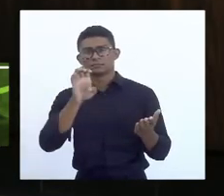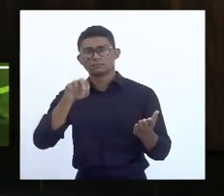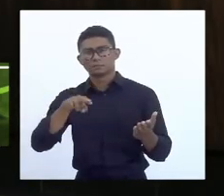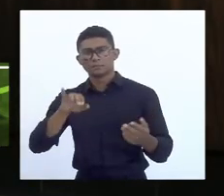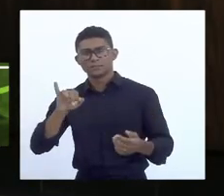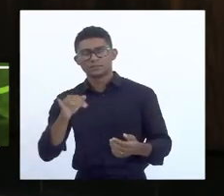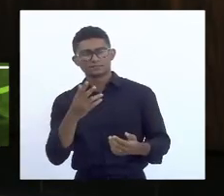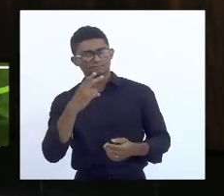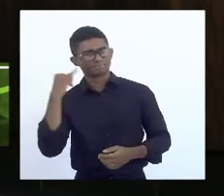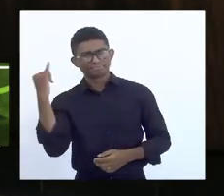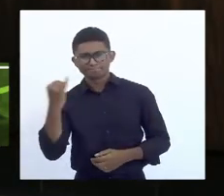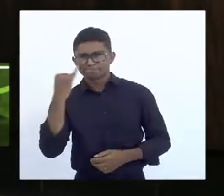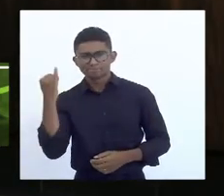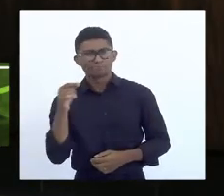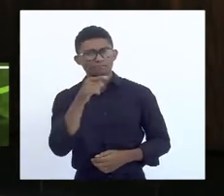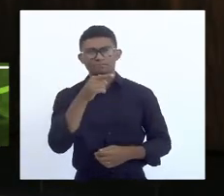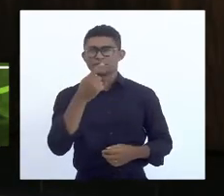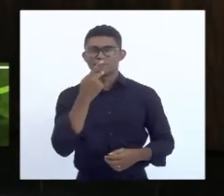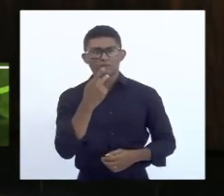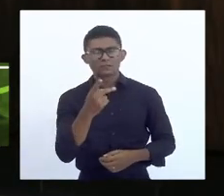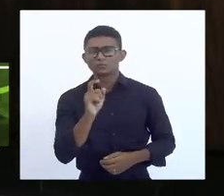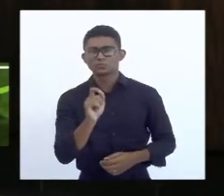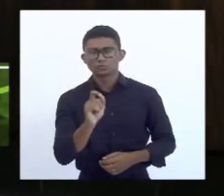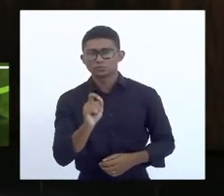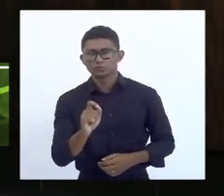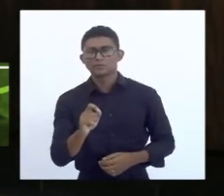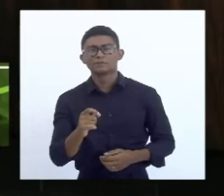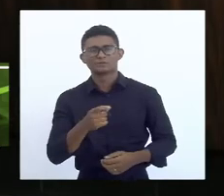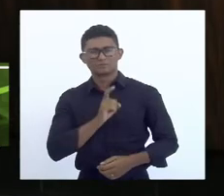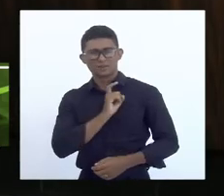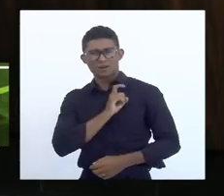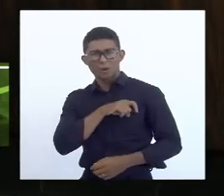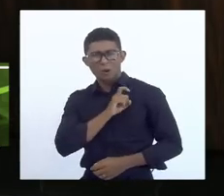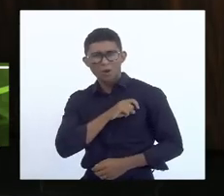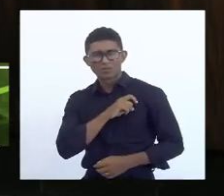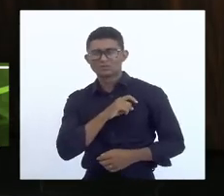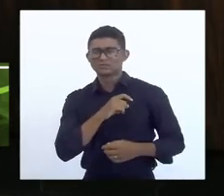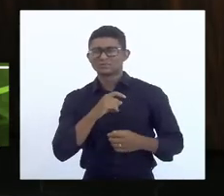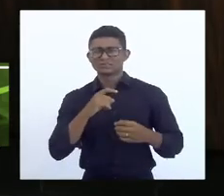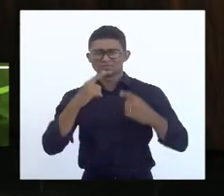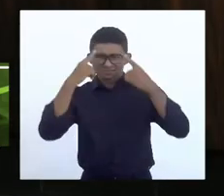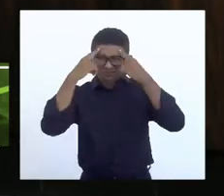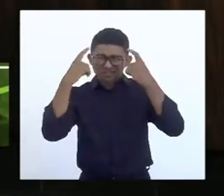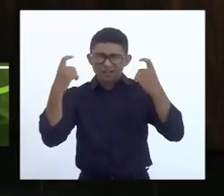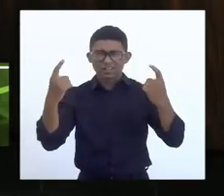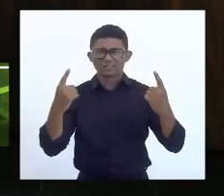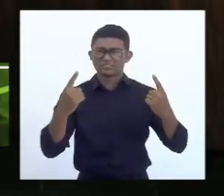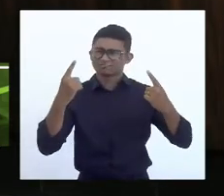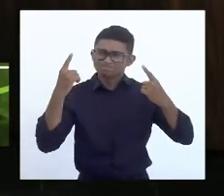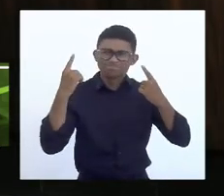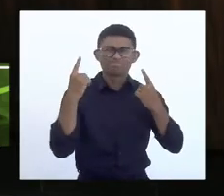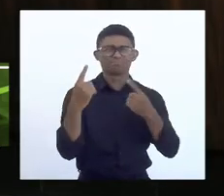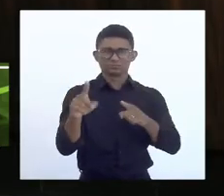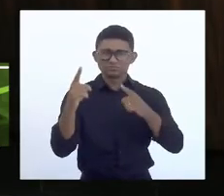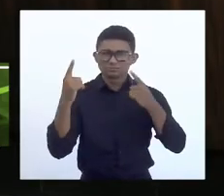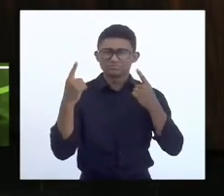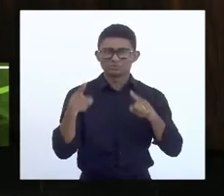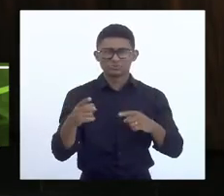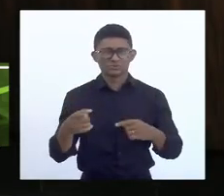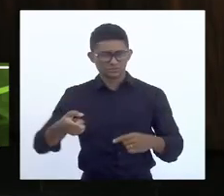é importante dizer que, diante de tanto ódio, tanta violência destinada sobre